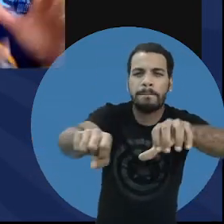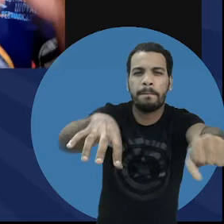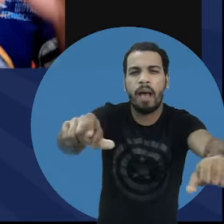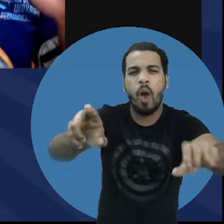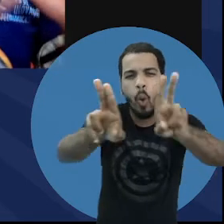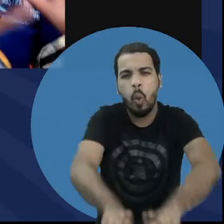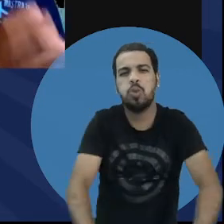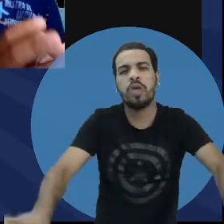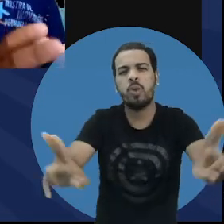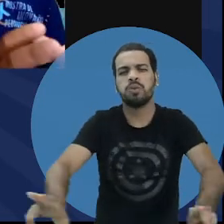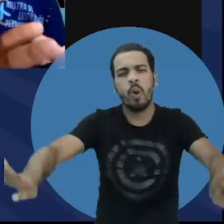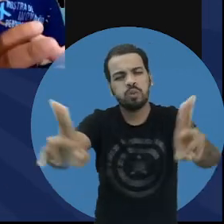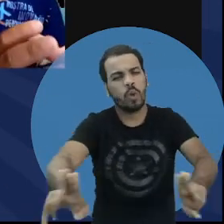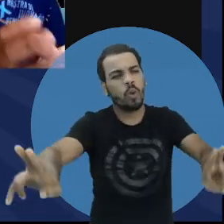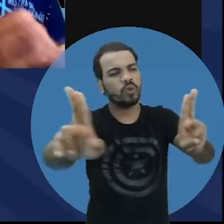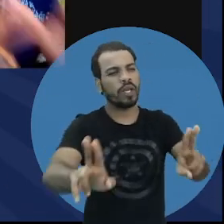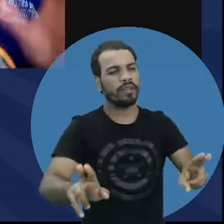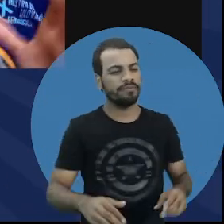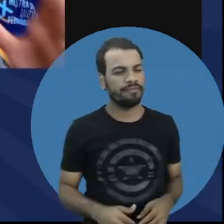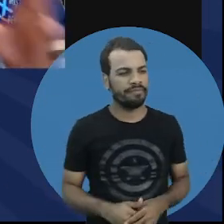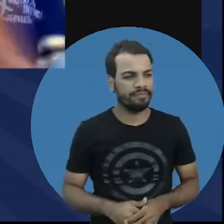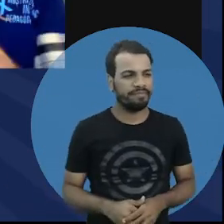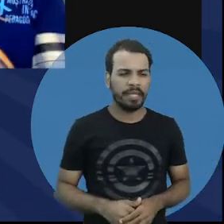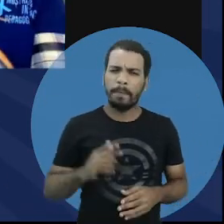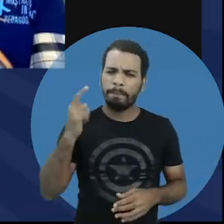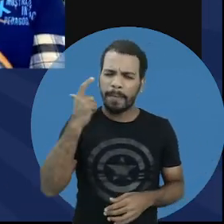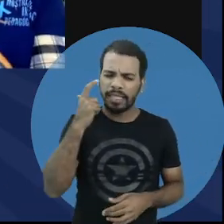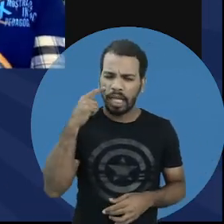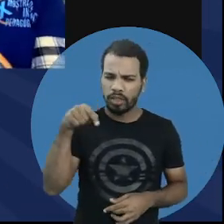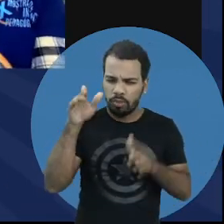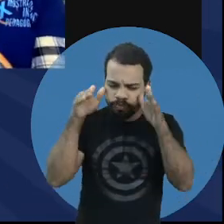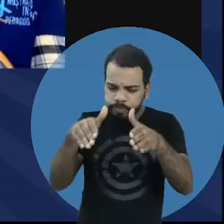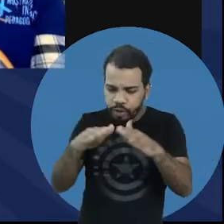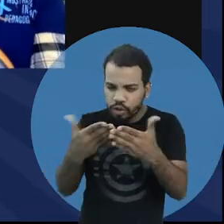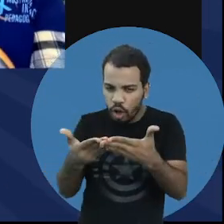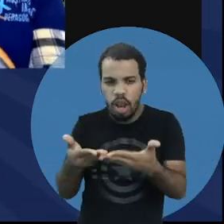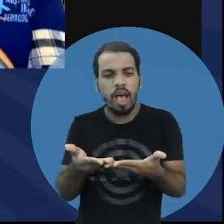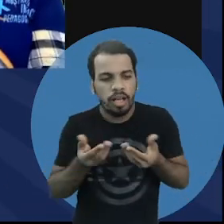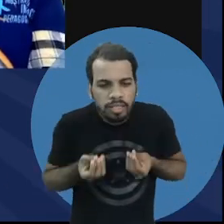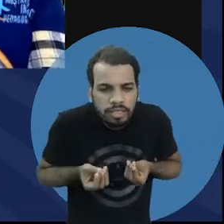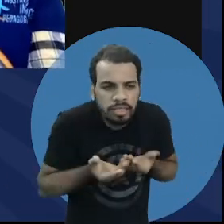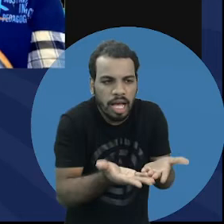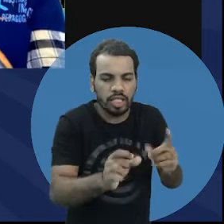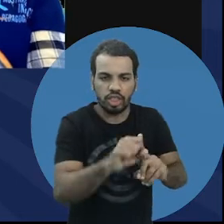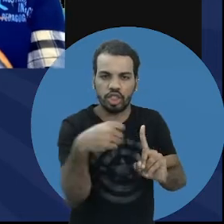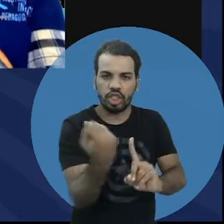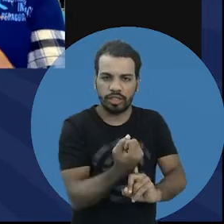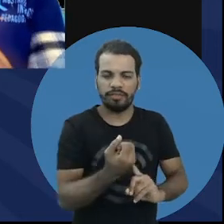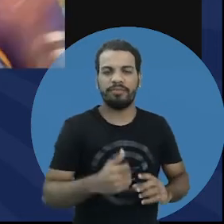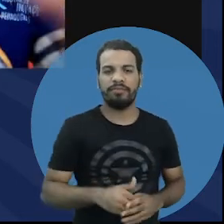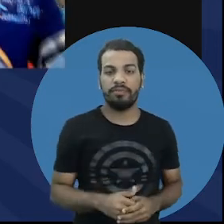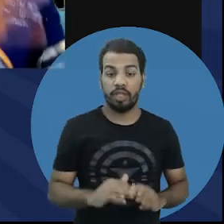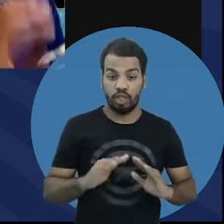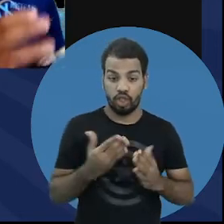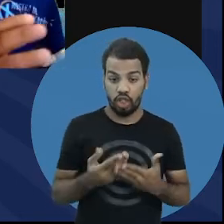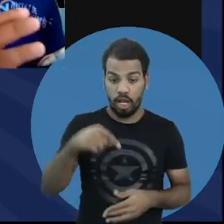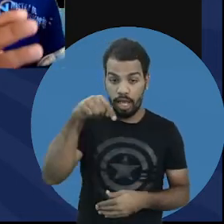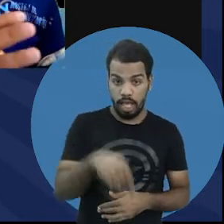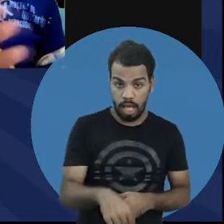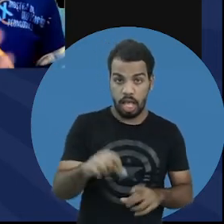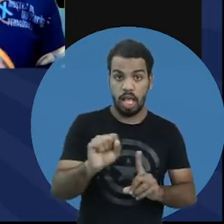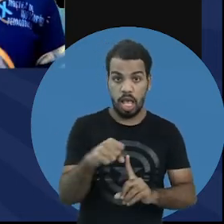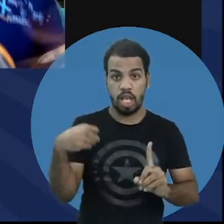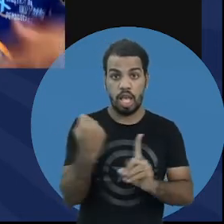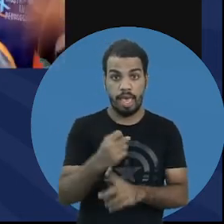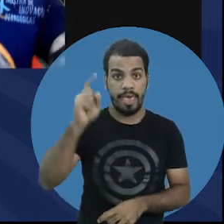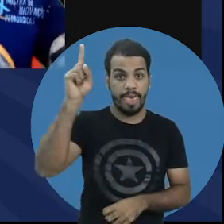justamente pensando na escola e aplicando na sociedade, e entendendo que a própria escola é uma sociedade,